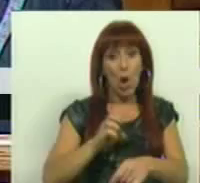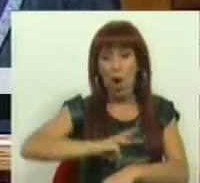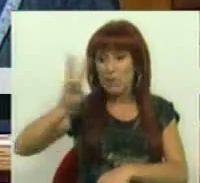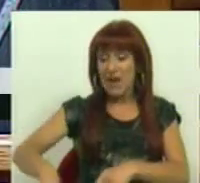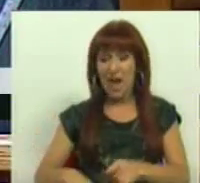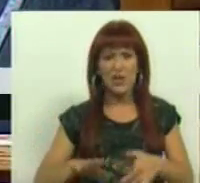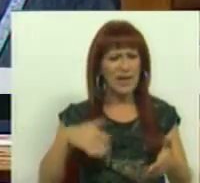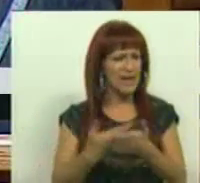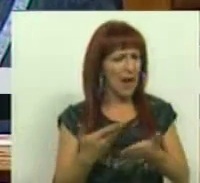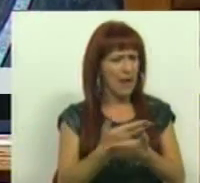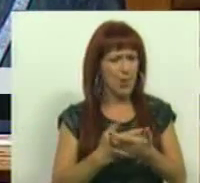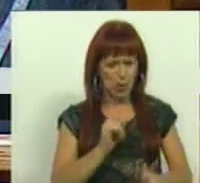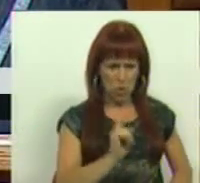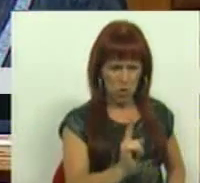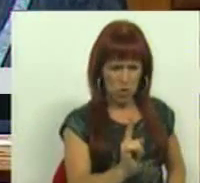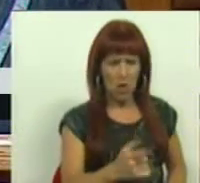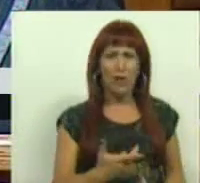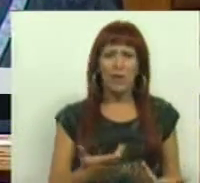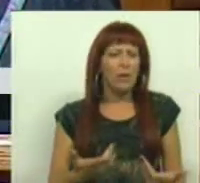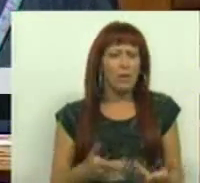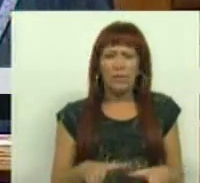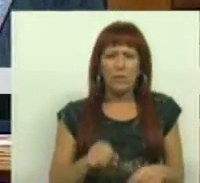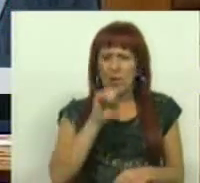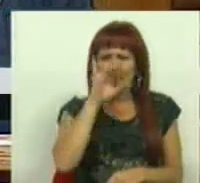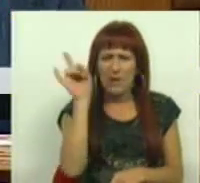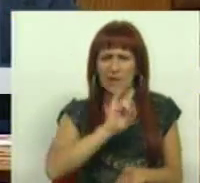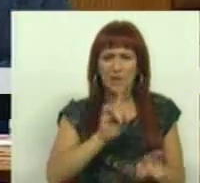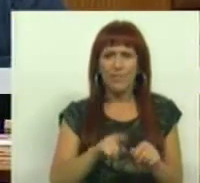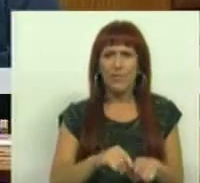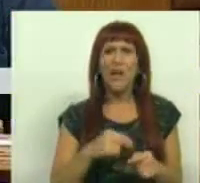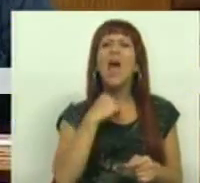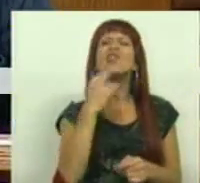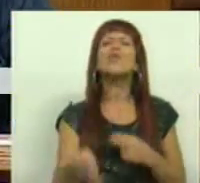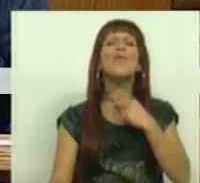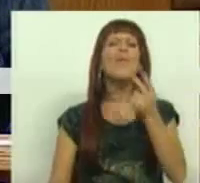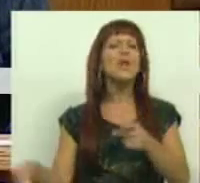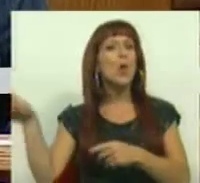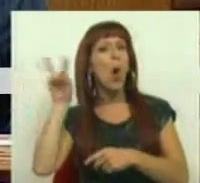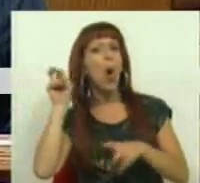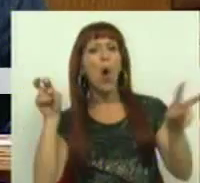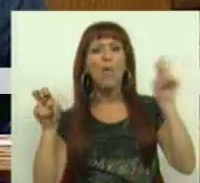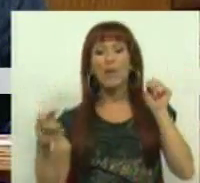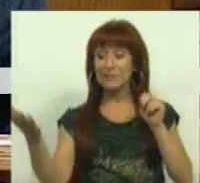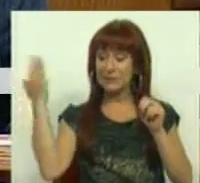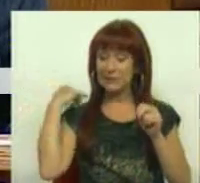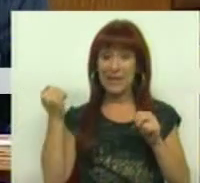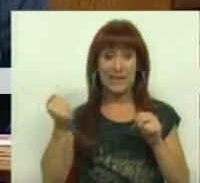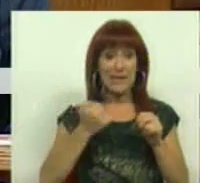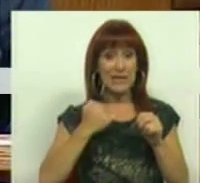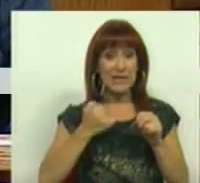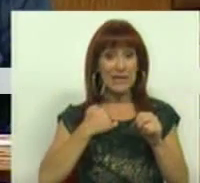colocando a economia a ferro e fogo, não se admire que as vozes que se fizeram ouvir no passado